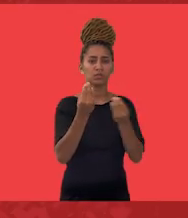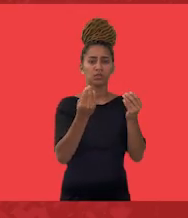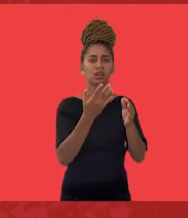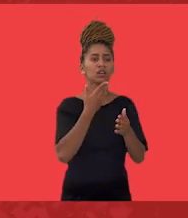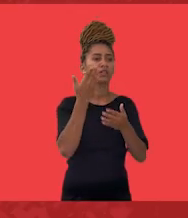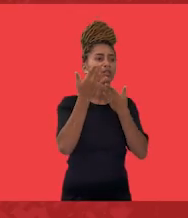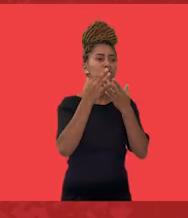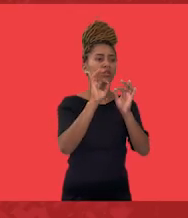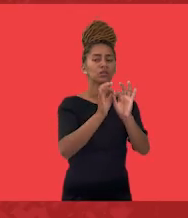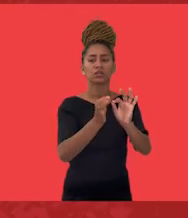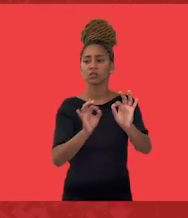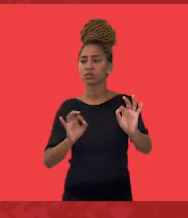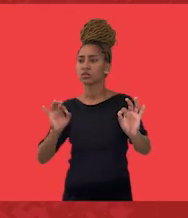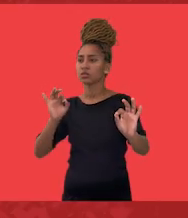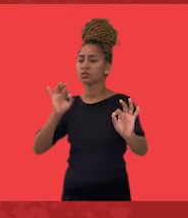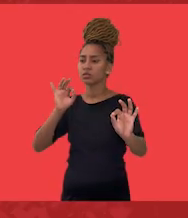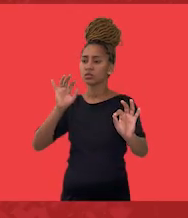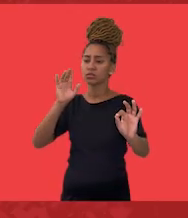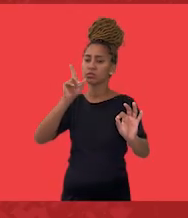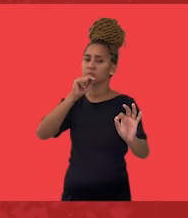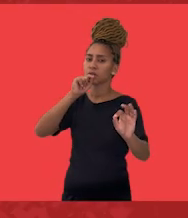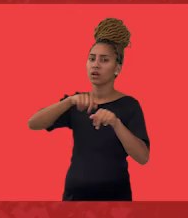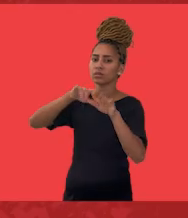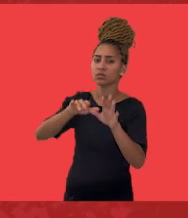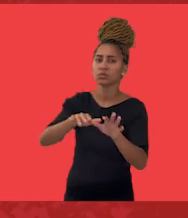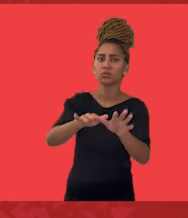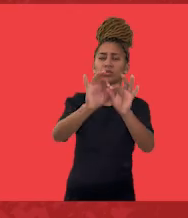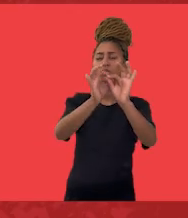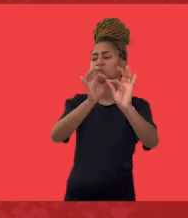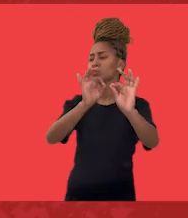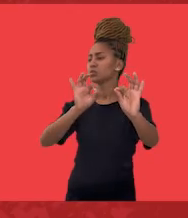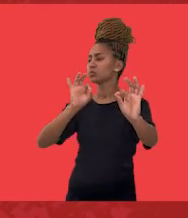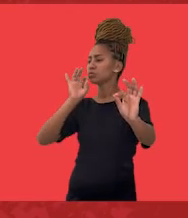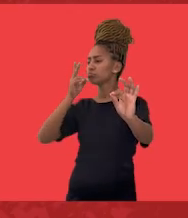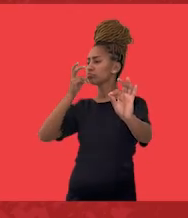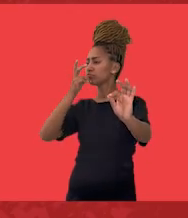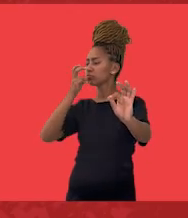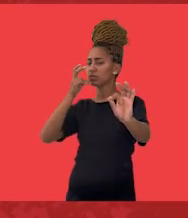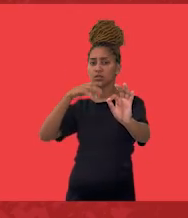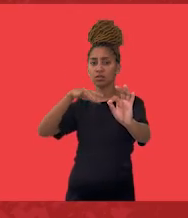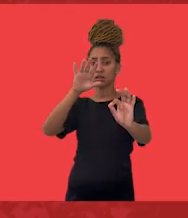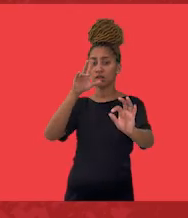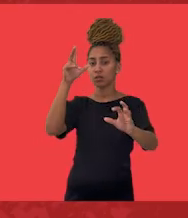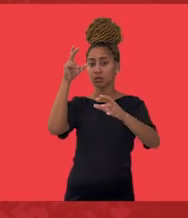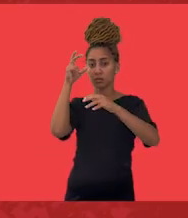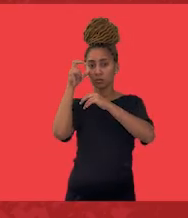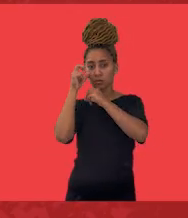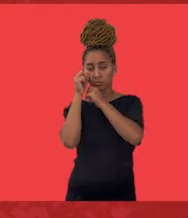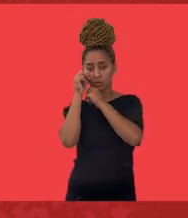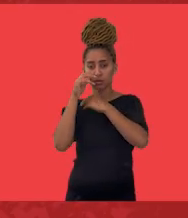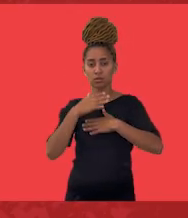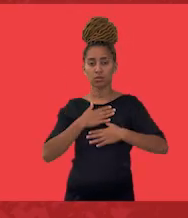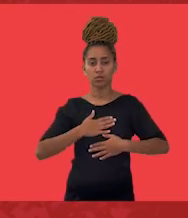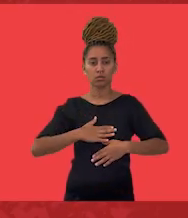meio do caminho e olhar para frente, mapeando sem fim. Tudo é construção. E também